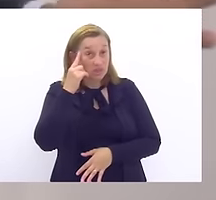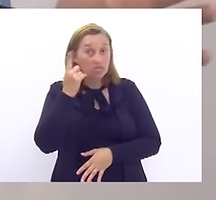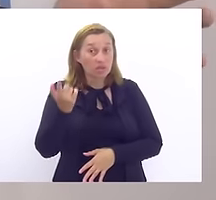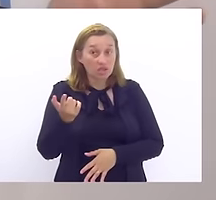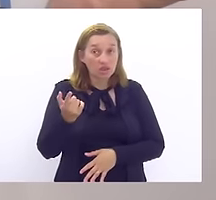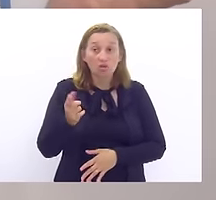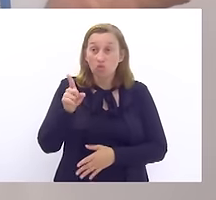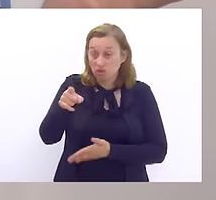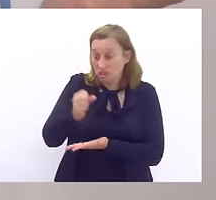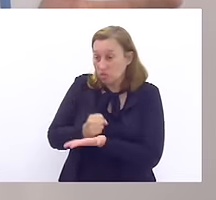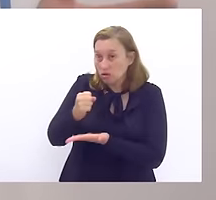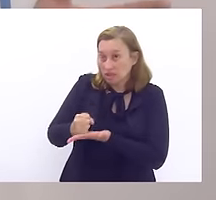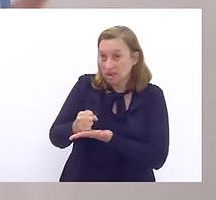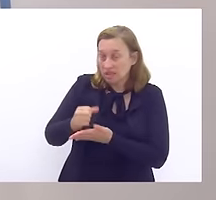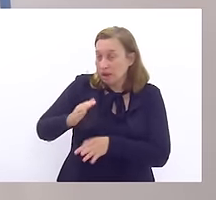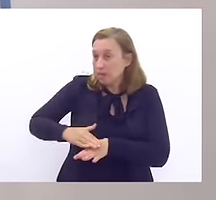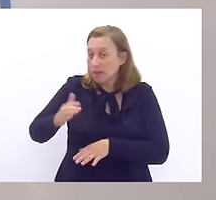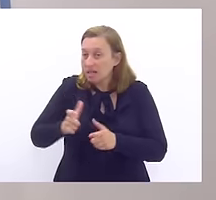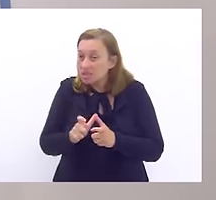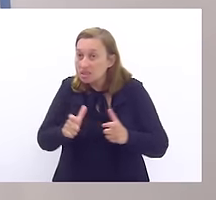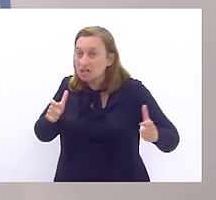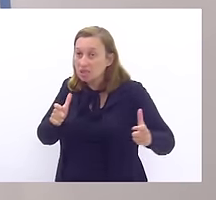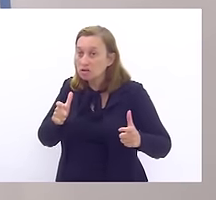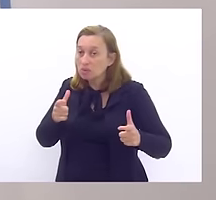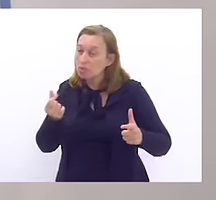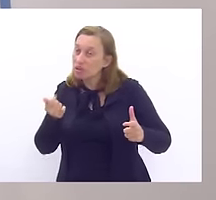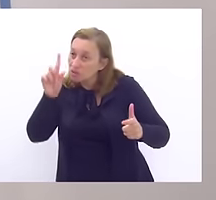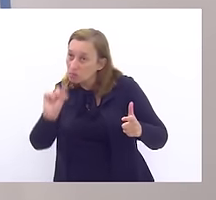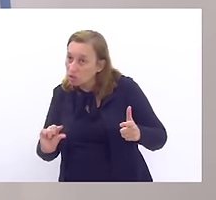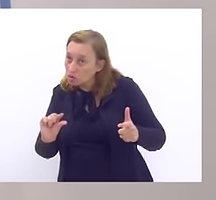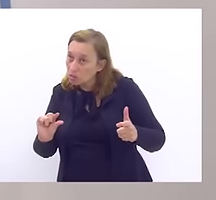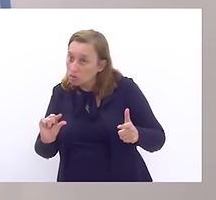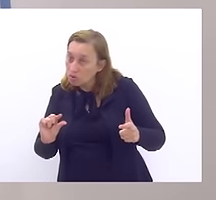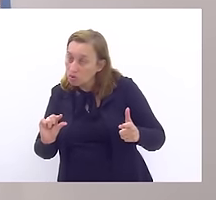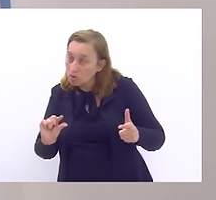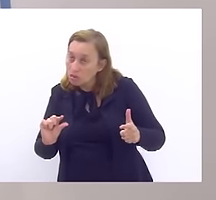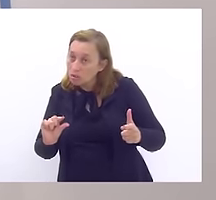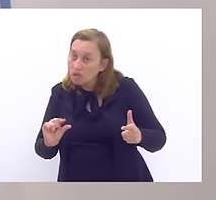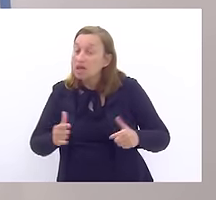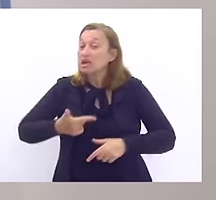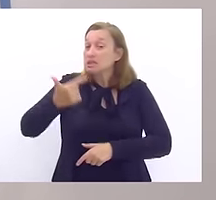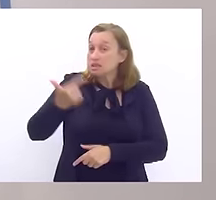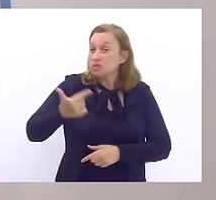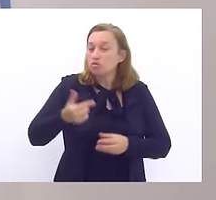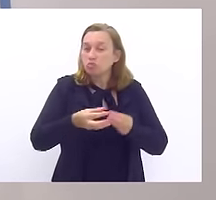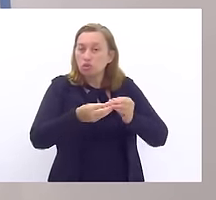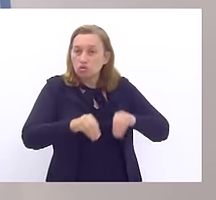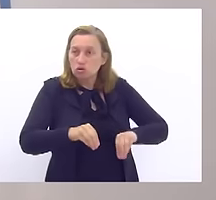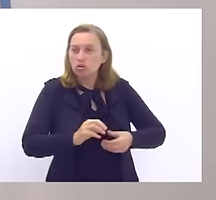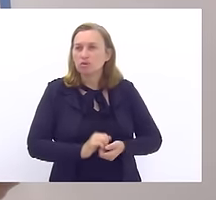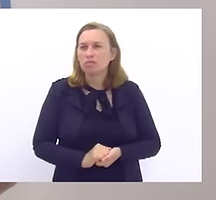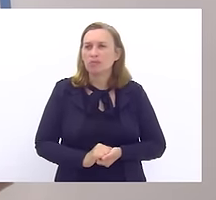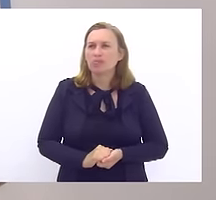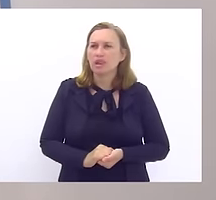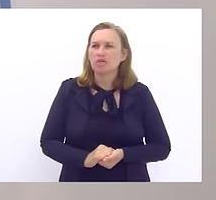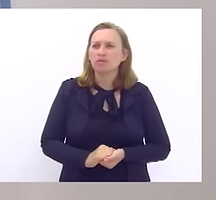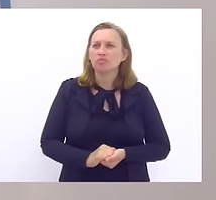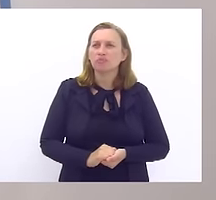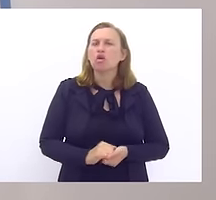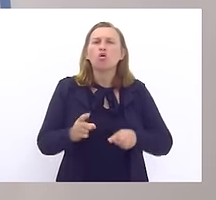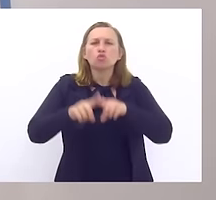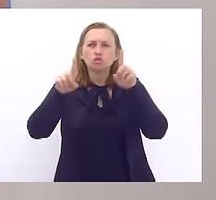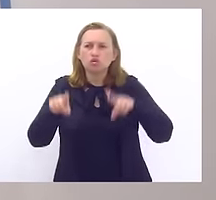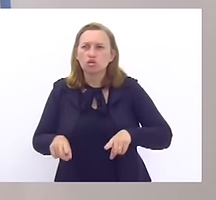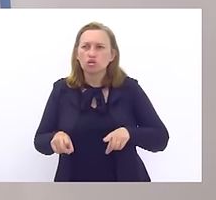você contratar algo maior para uma demanda maior o preço é menor do que para uma demanda pequena segundo prejuízo os